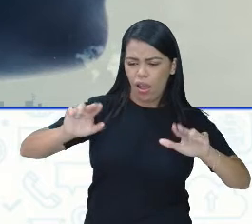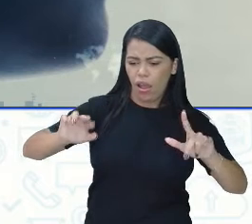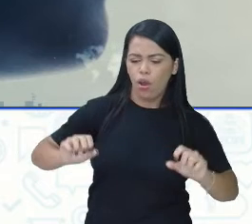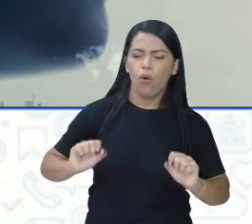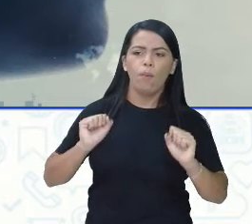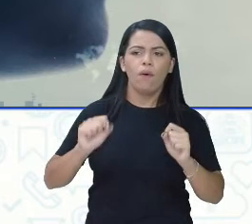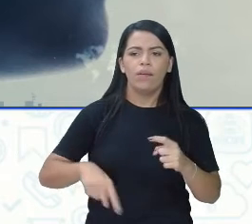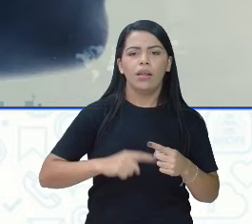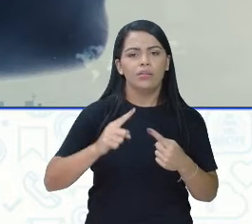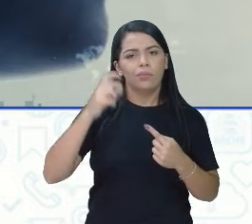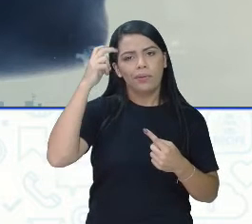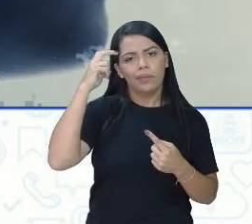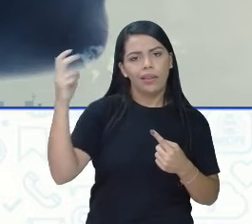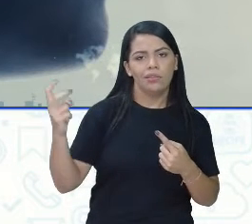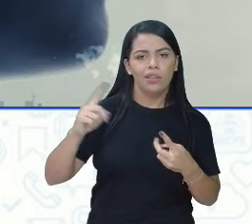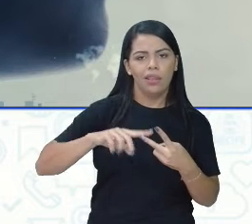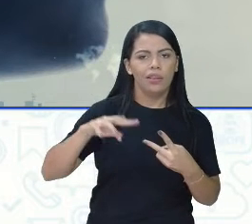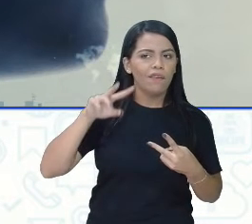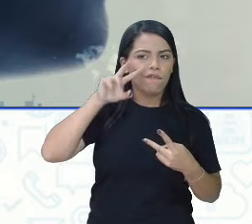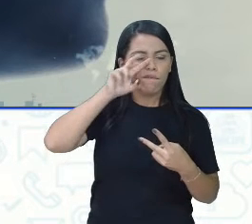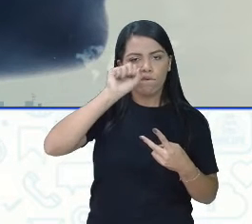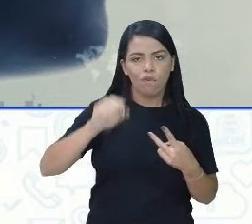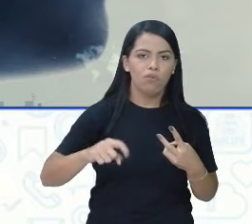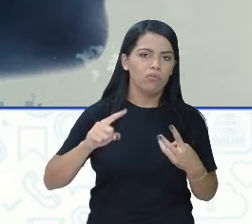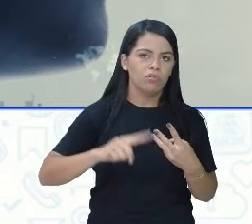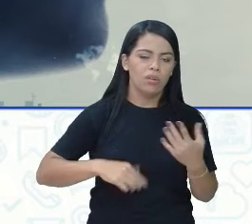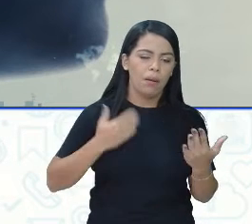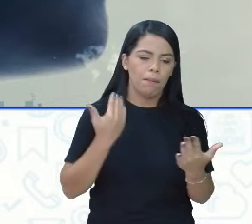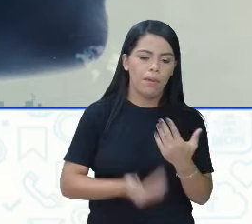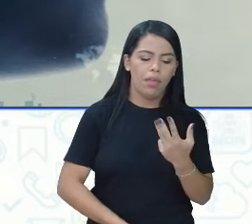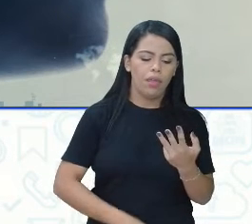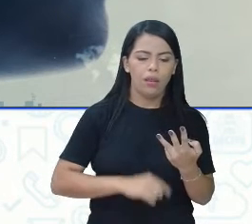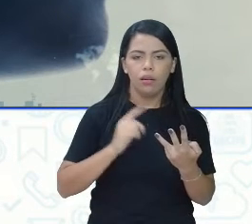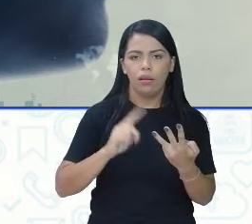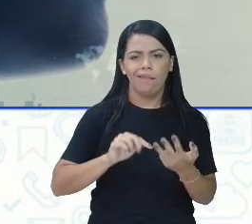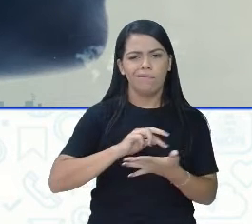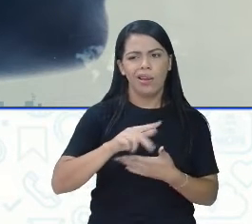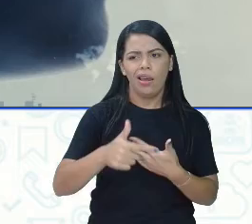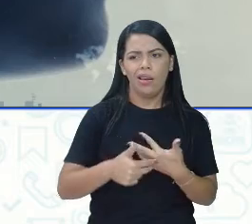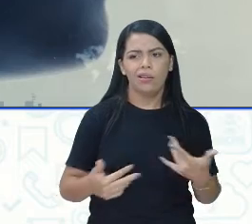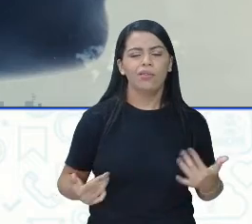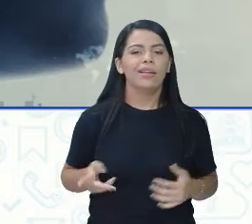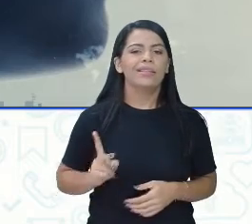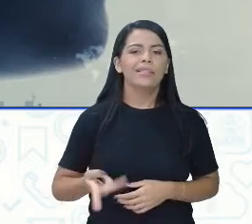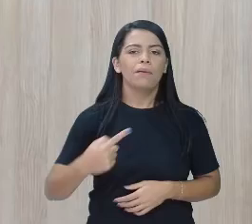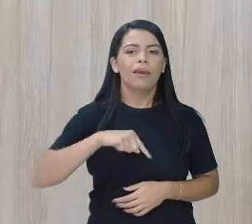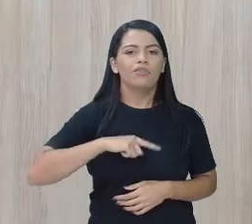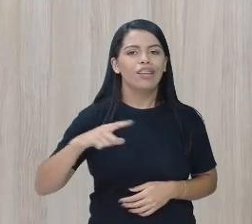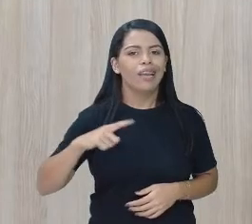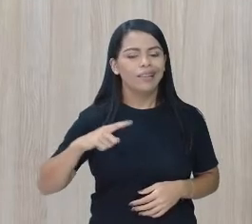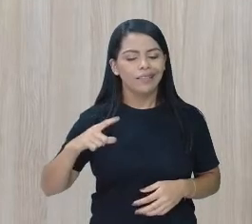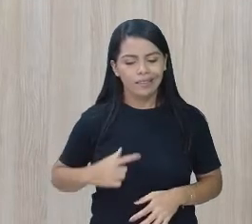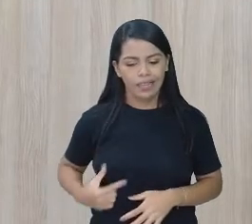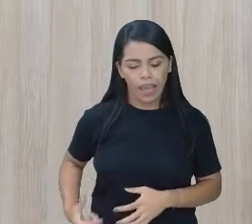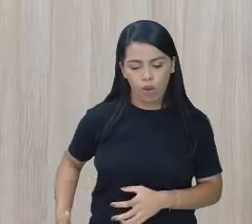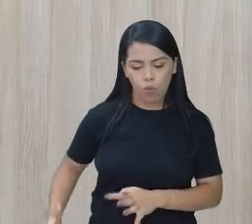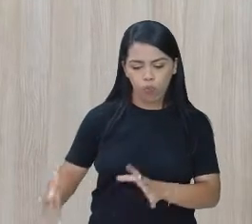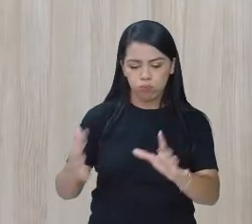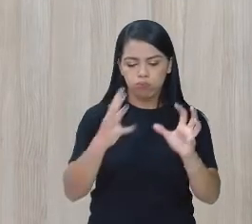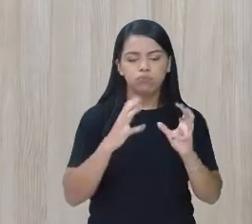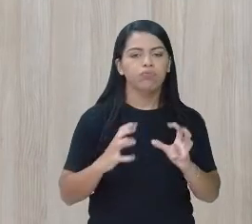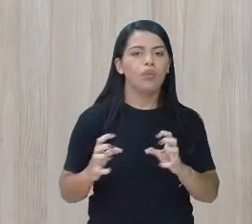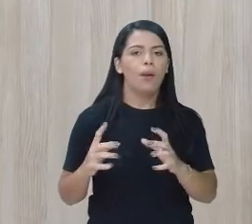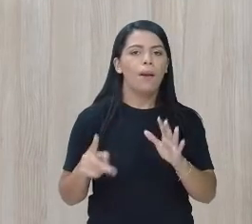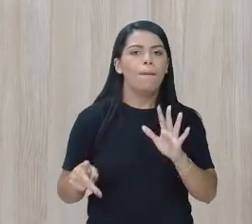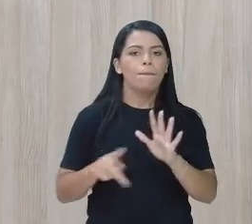a derrota dos orgulhosos, etc. Então, toda vez que a gente tiver um confronto de ideologias, por exemplo,